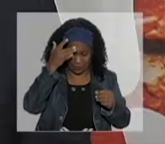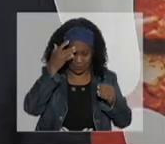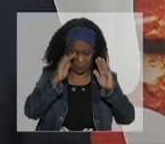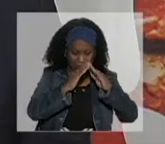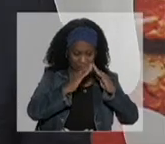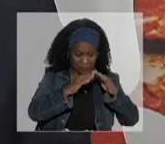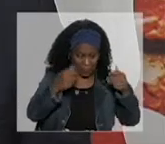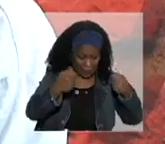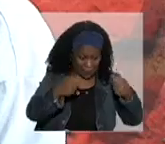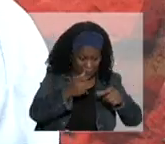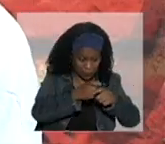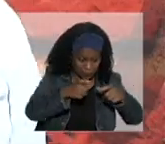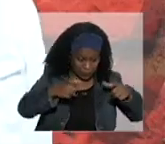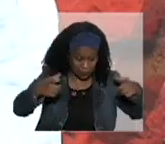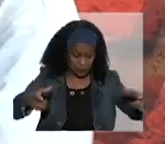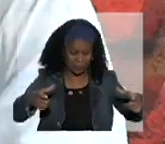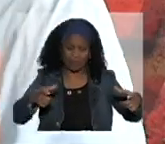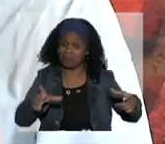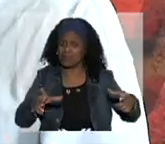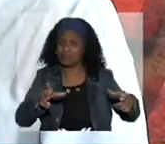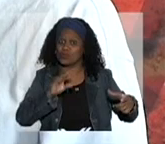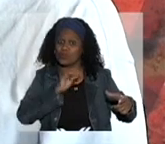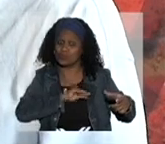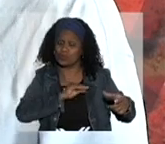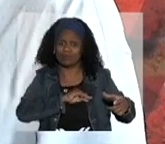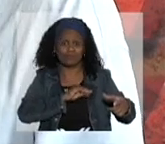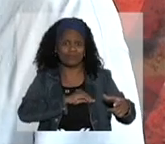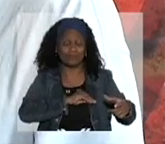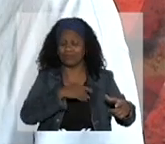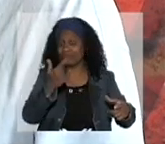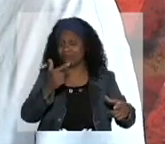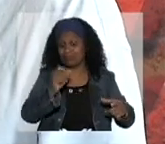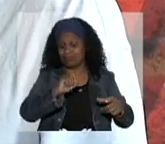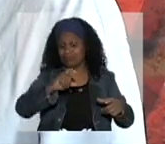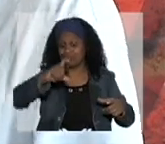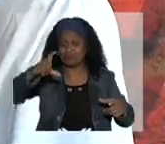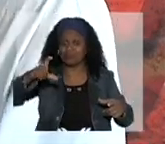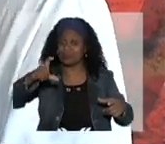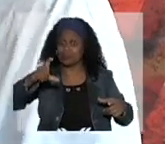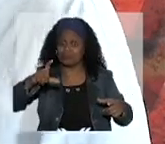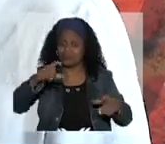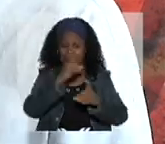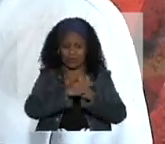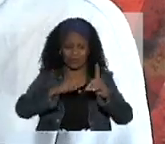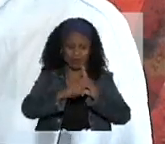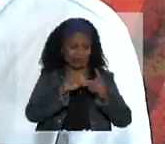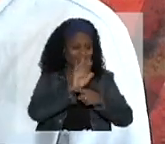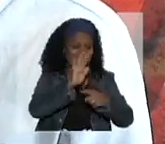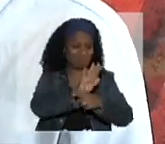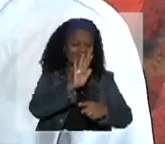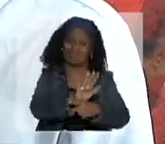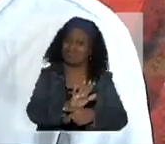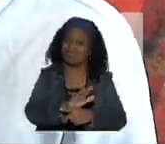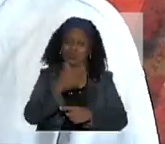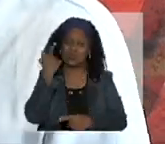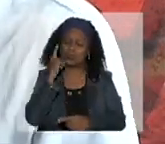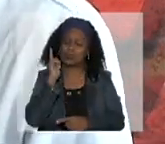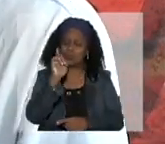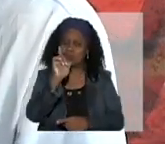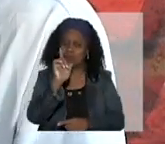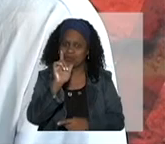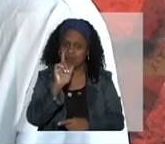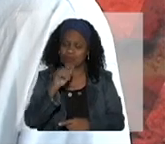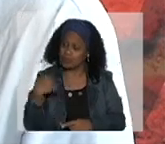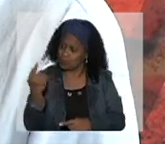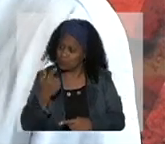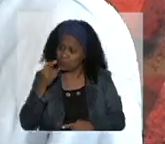da casa aumentam e, ao mesmo tempo, não aumenta um retorno social disso. Eles não conseguem se manter. E a gente está